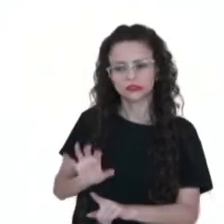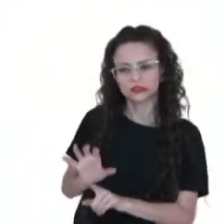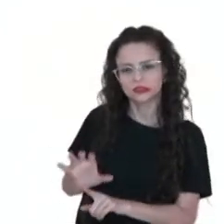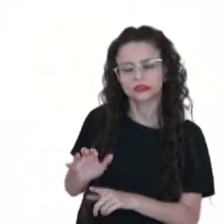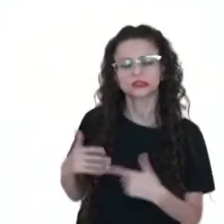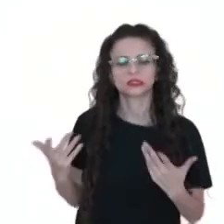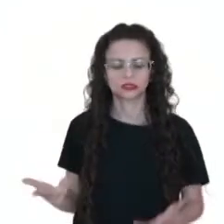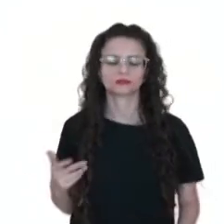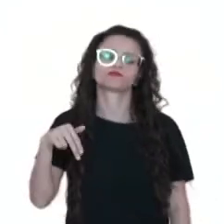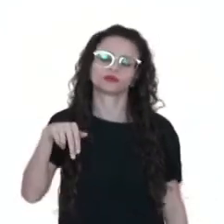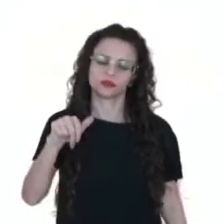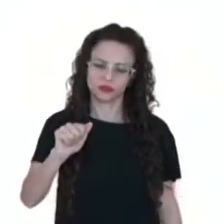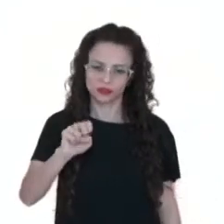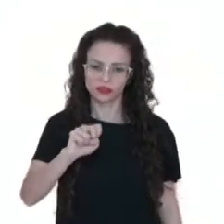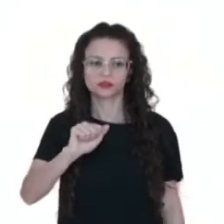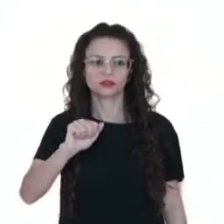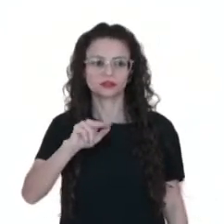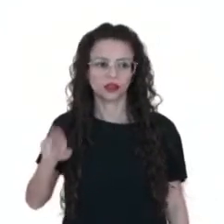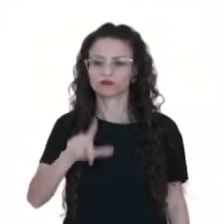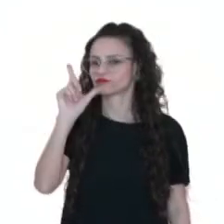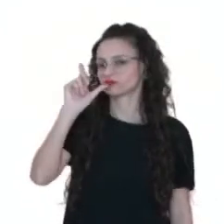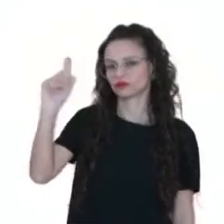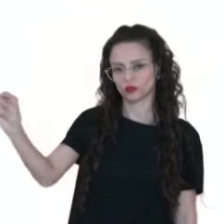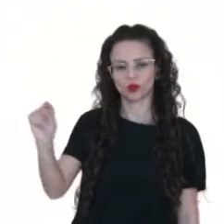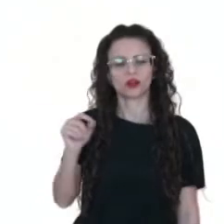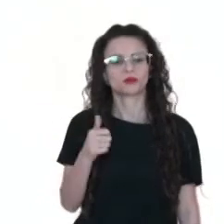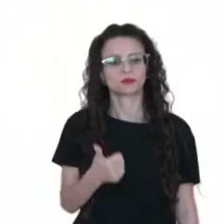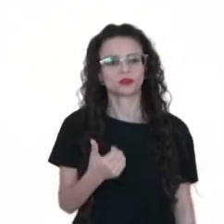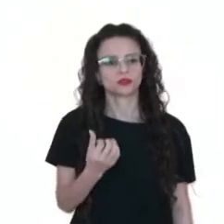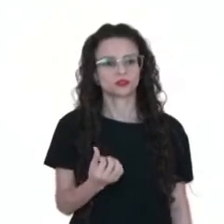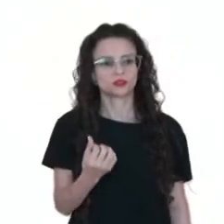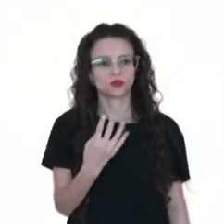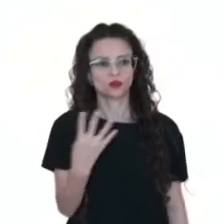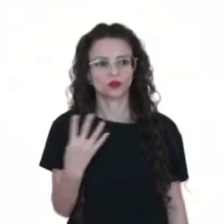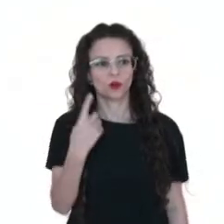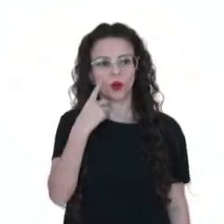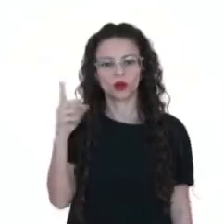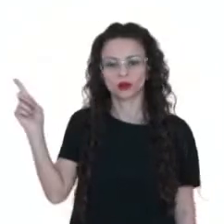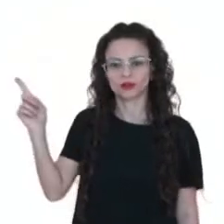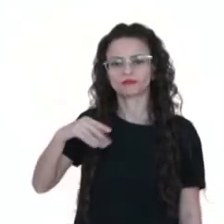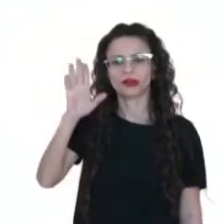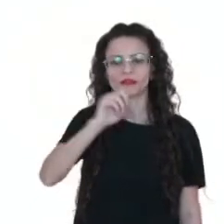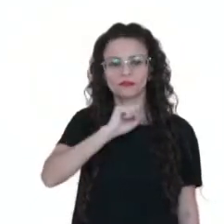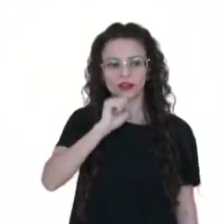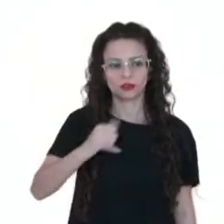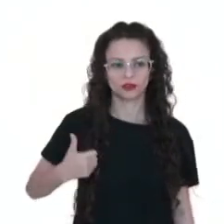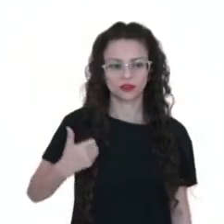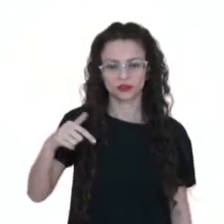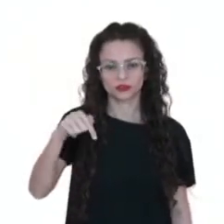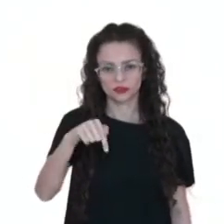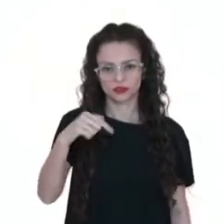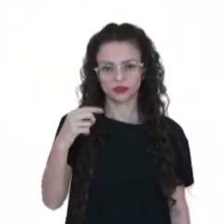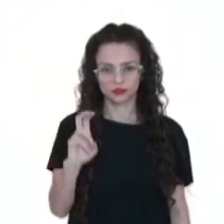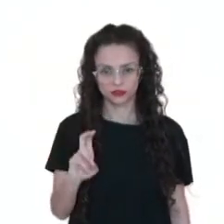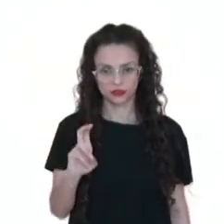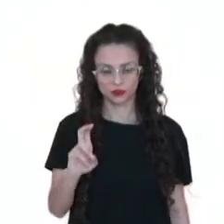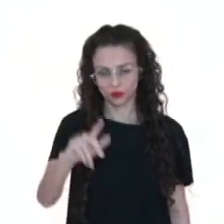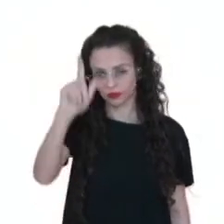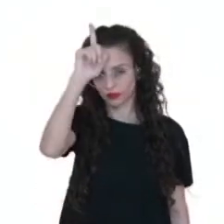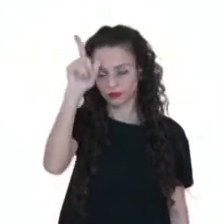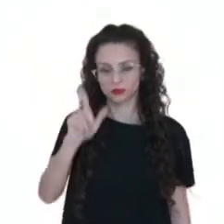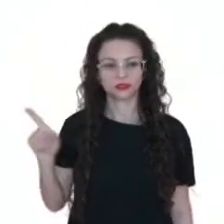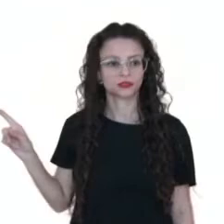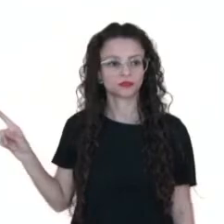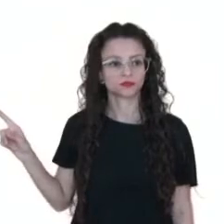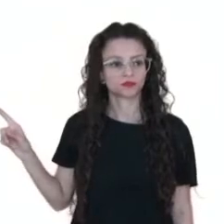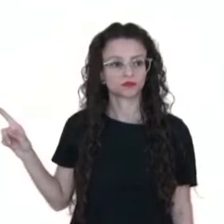companhia, Nassau então deixou o Brasil em 1644. Aqui, ó, uma foto dele já mais velho, com 75 anos, na Alemanha, tá?